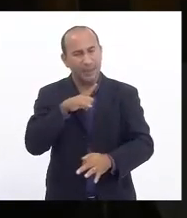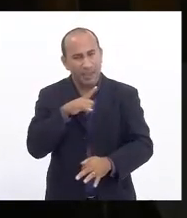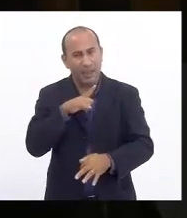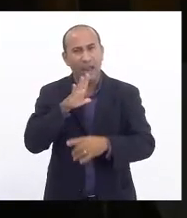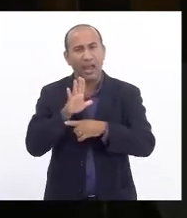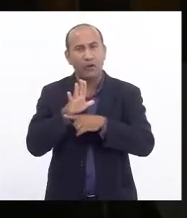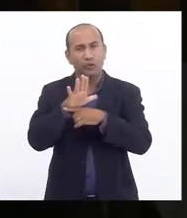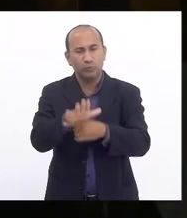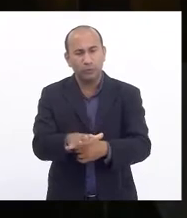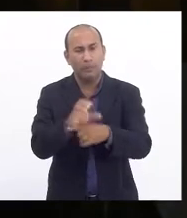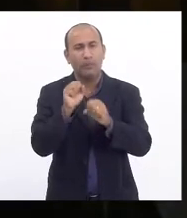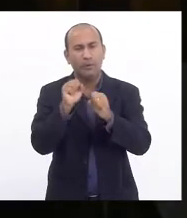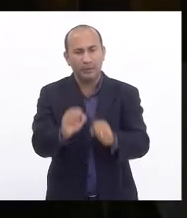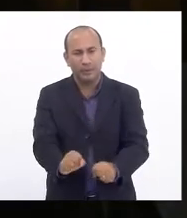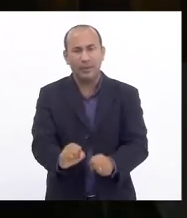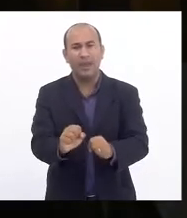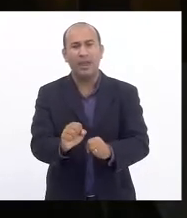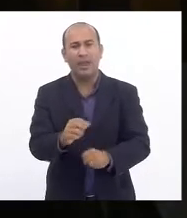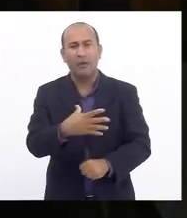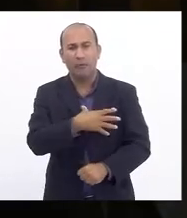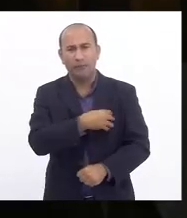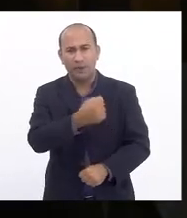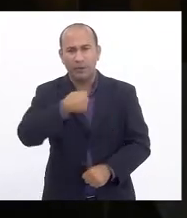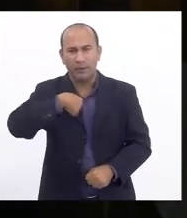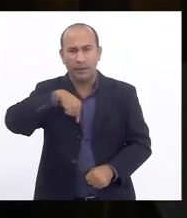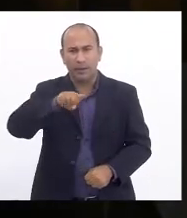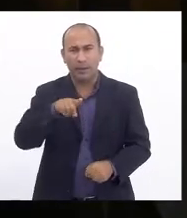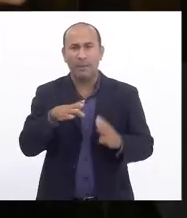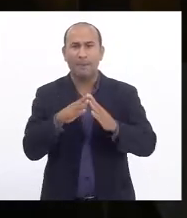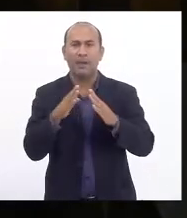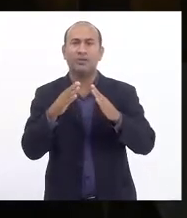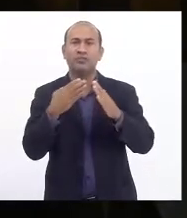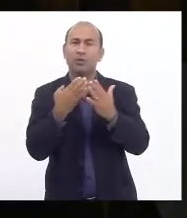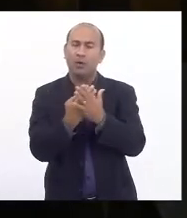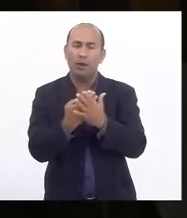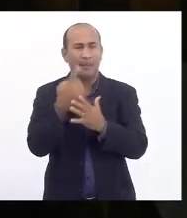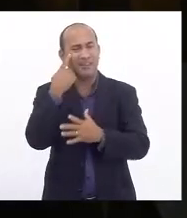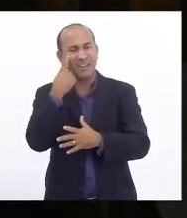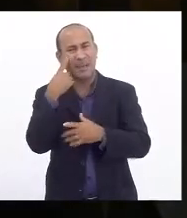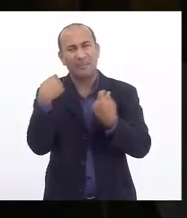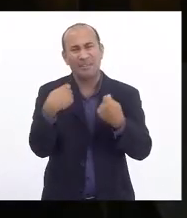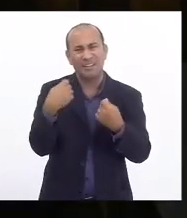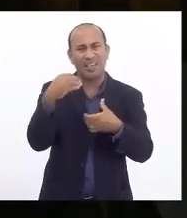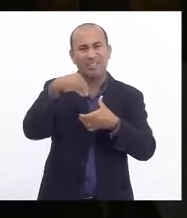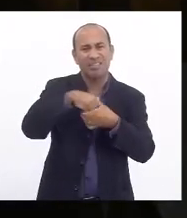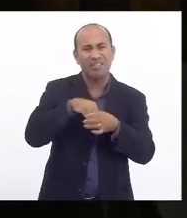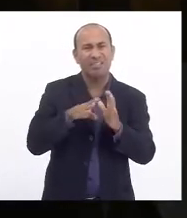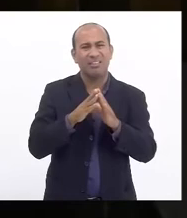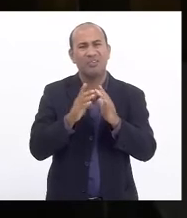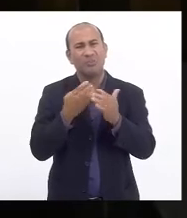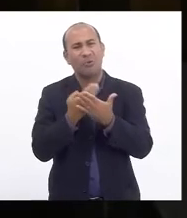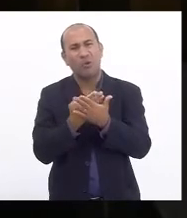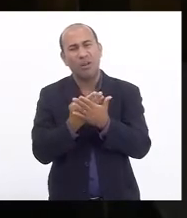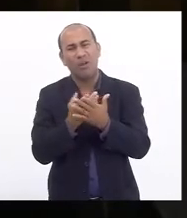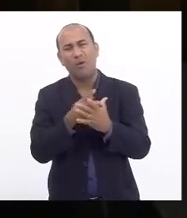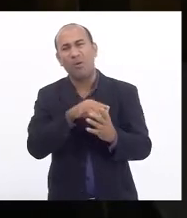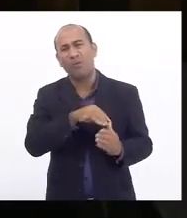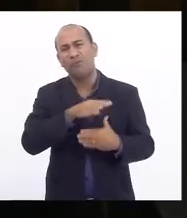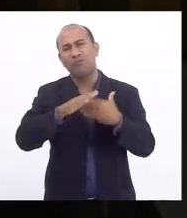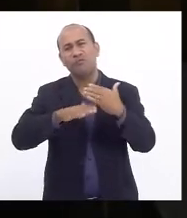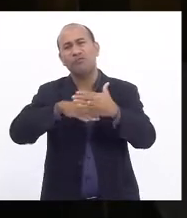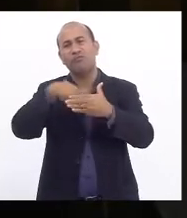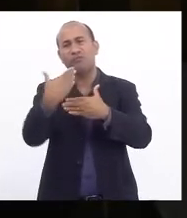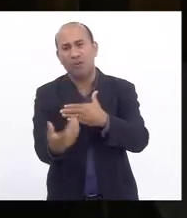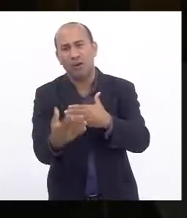de levar os seus filhos e não colocar na balança se vale a pena tá na escola tá fora da escola tudo isso é muito importante a gente não